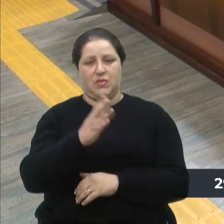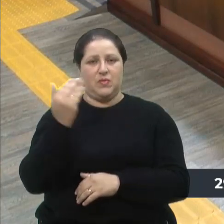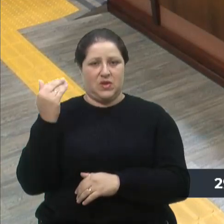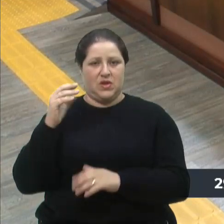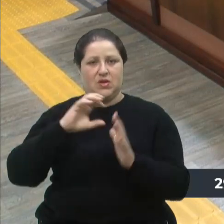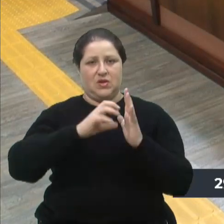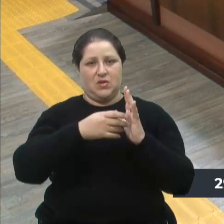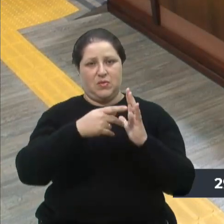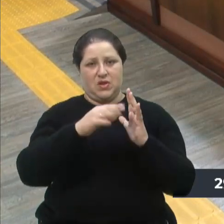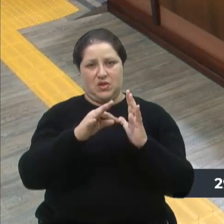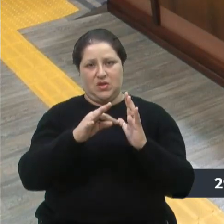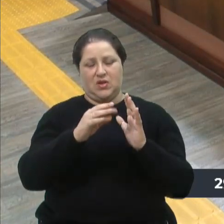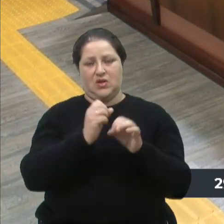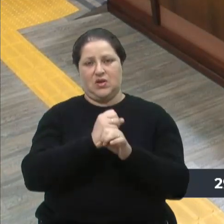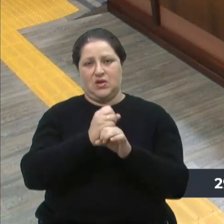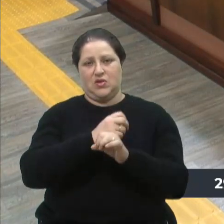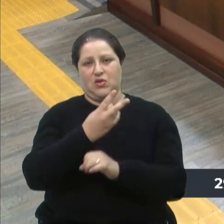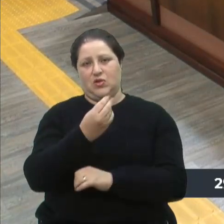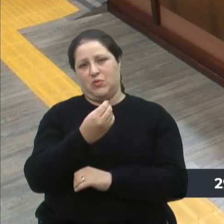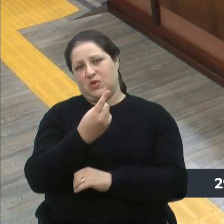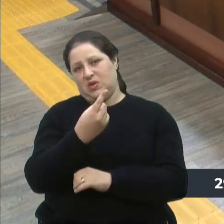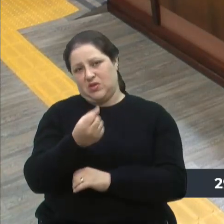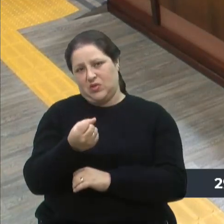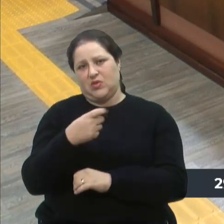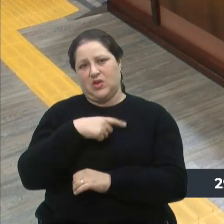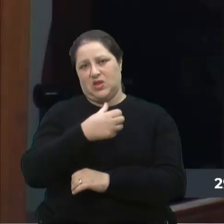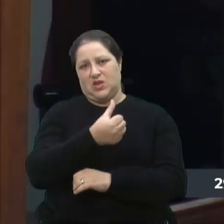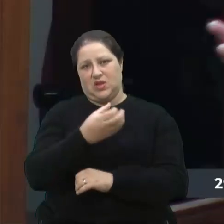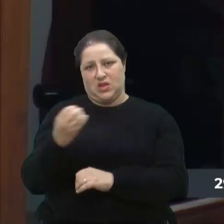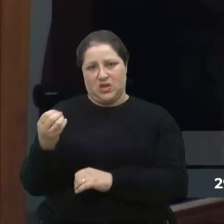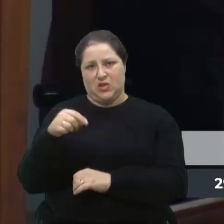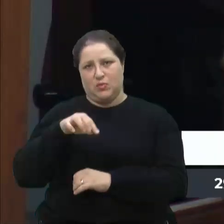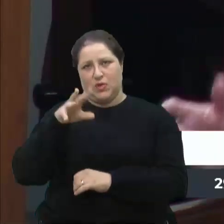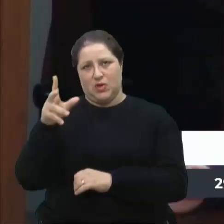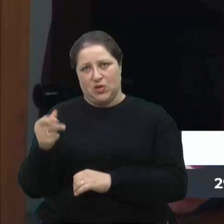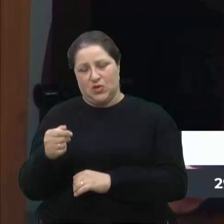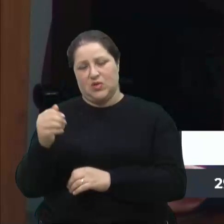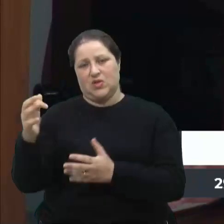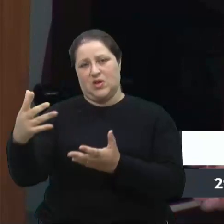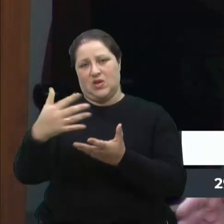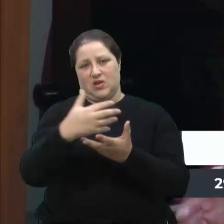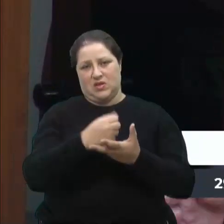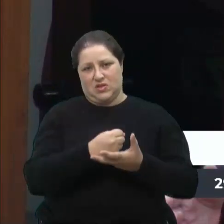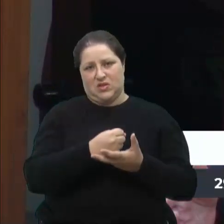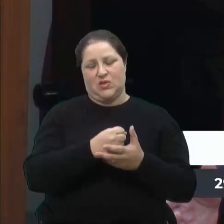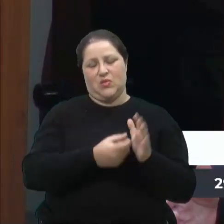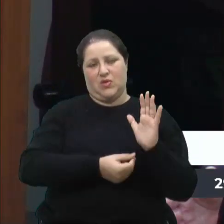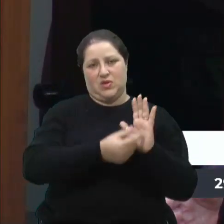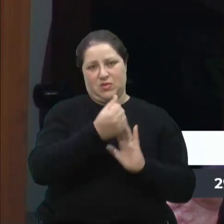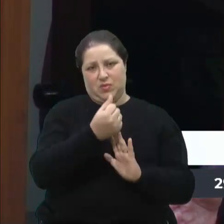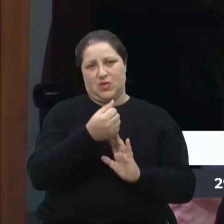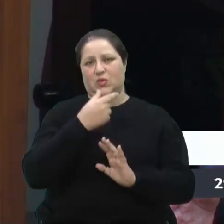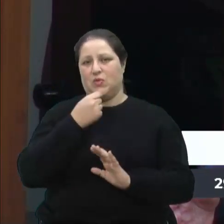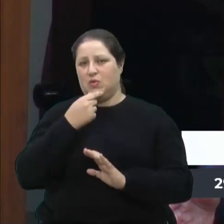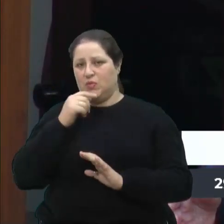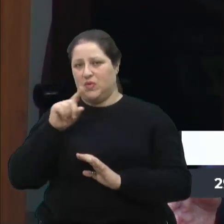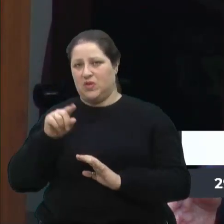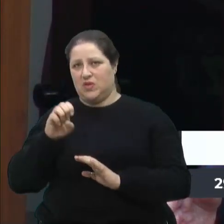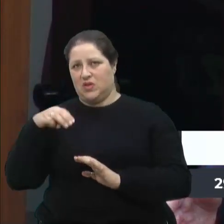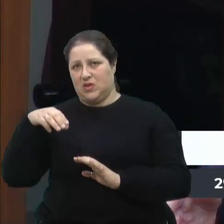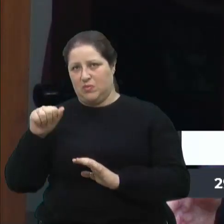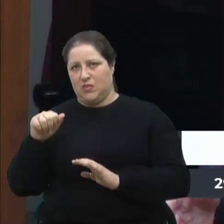em 2018, 600 bilhões de orçamento de arrecadação. O Zema, em 2021, fechou